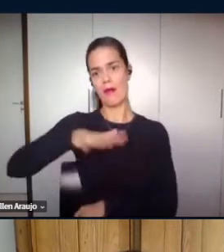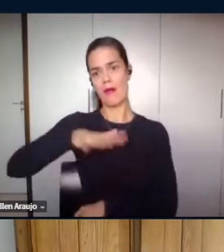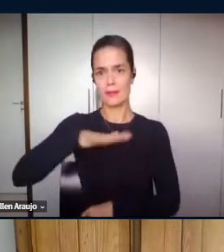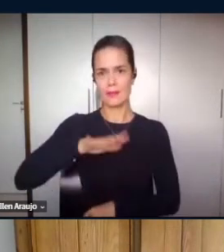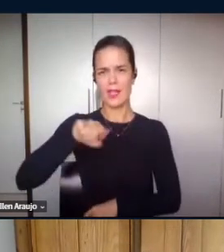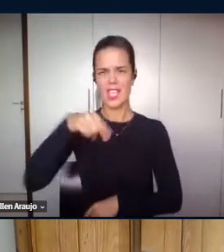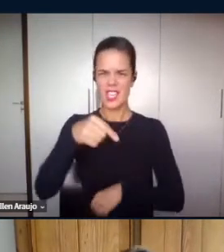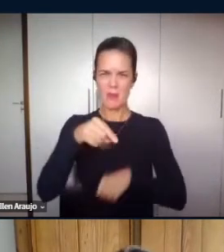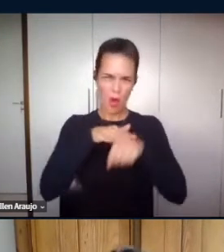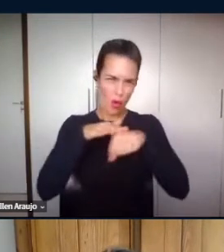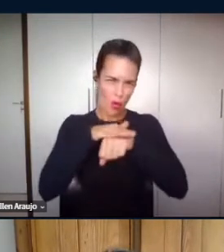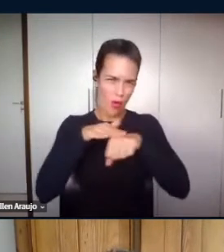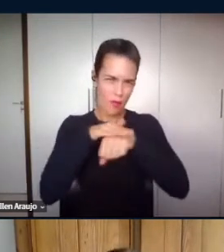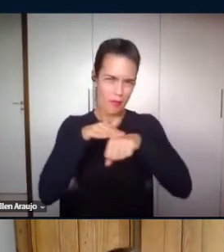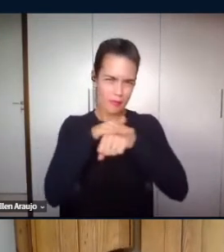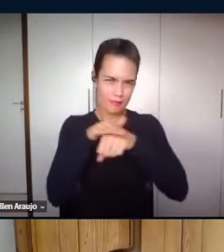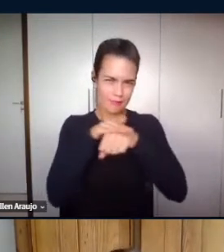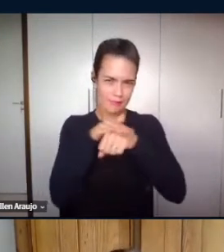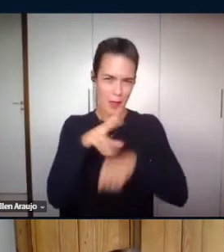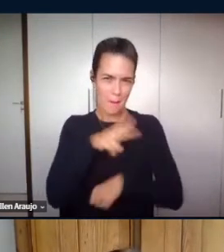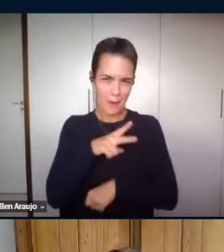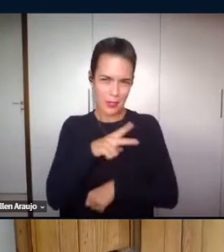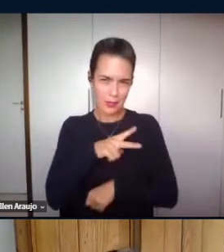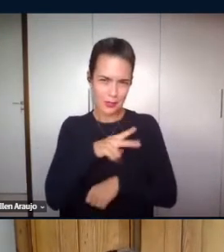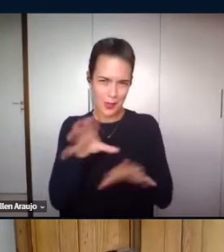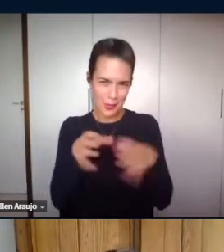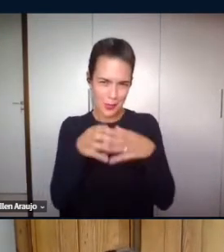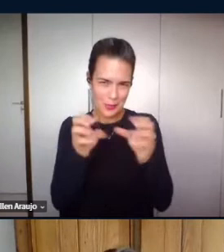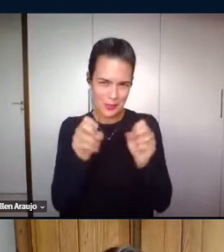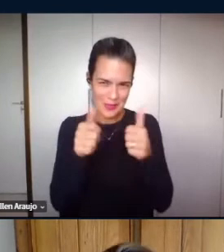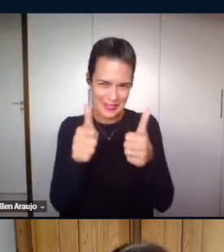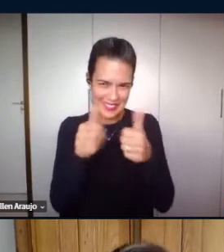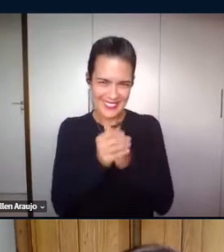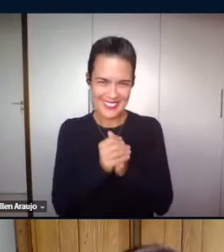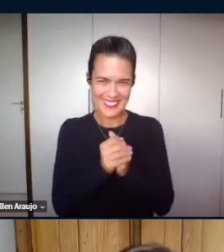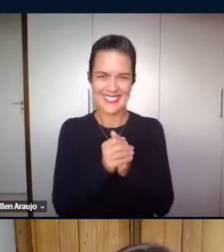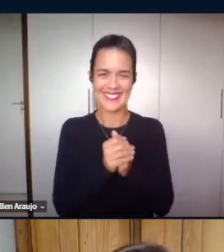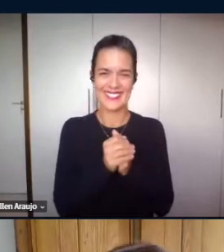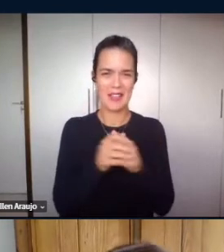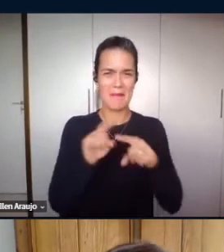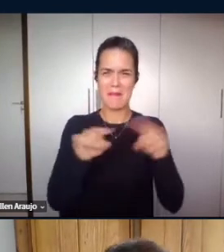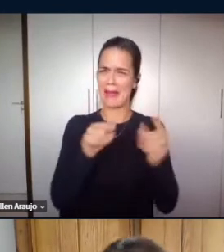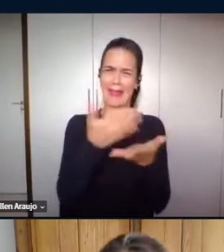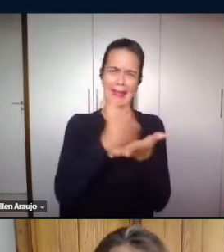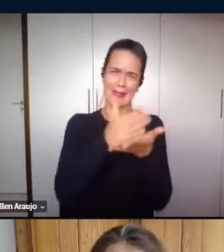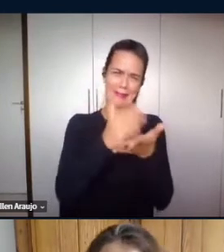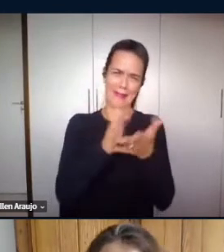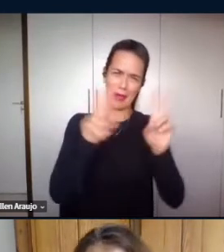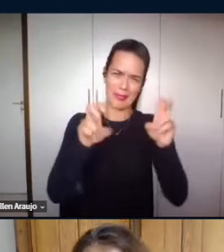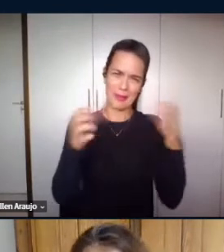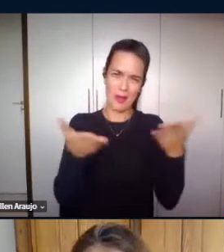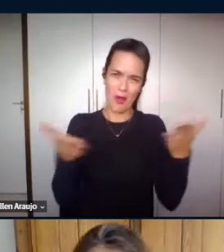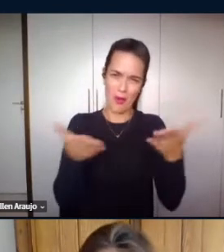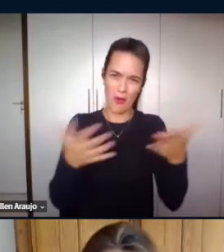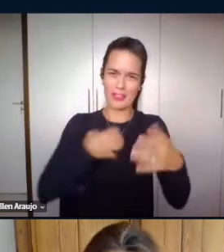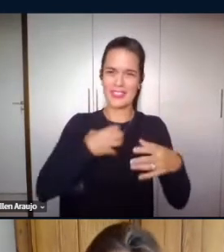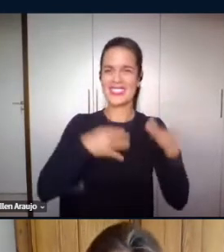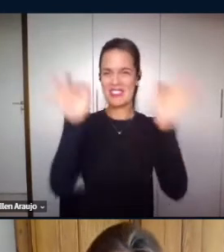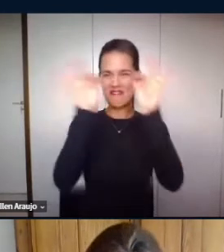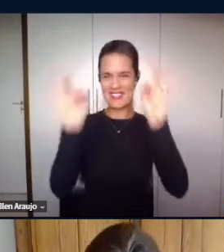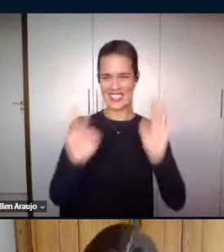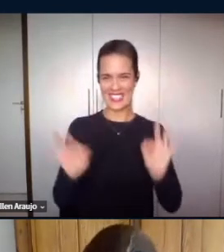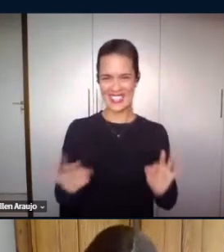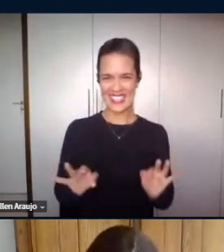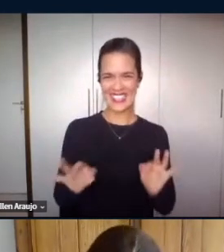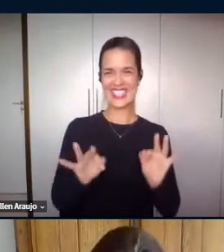converso separado com vocês, tá bom? Mas isso não tem nada a ver, eu estou feliz de estar finalizando aqui